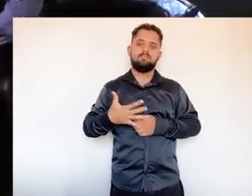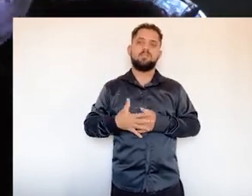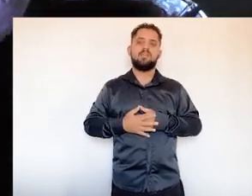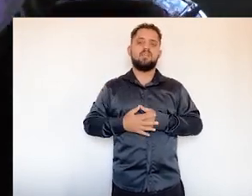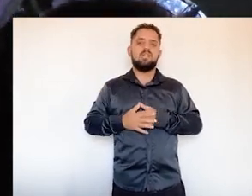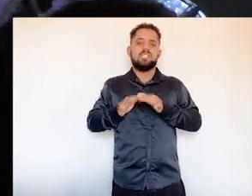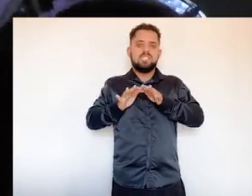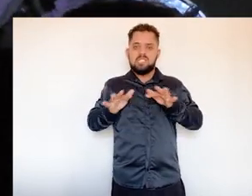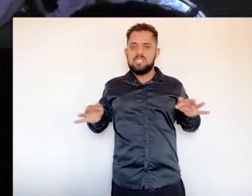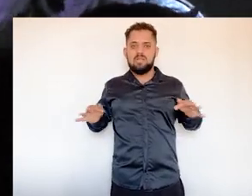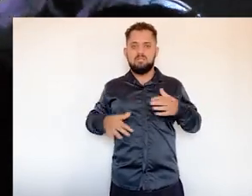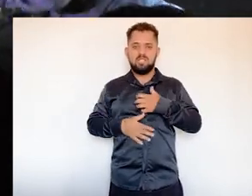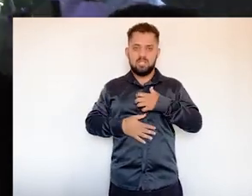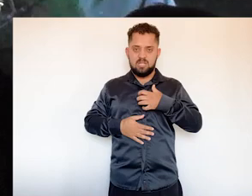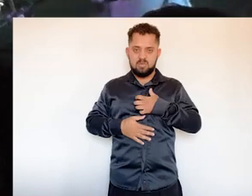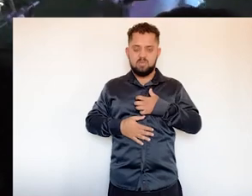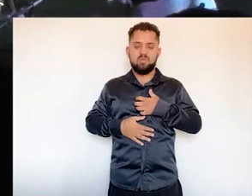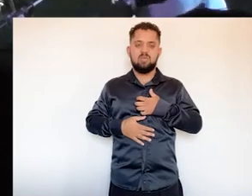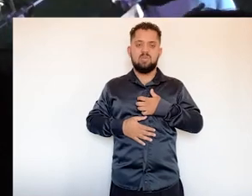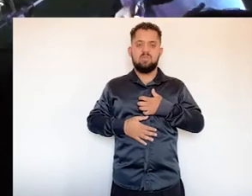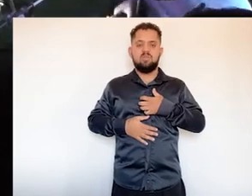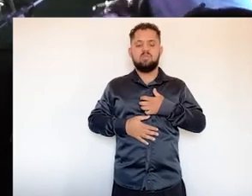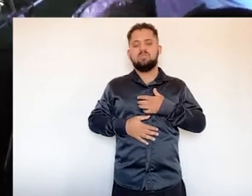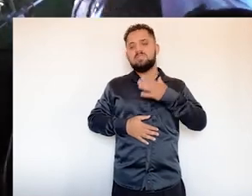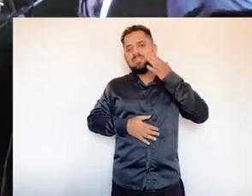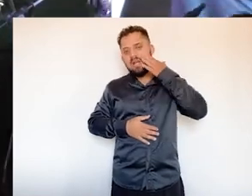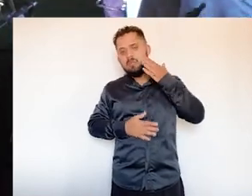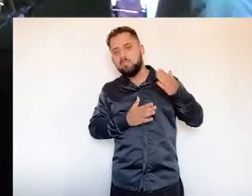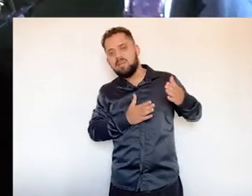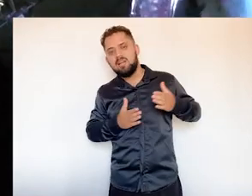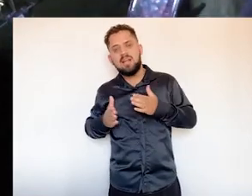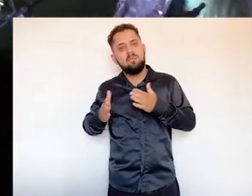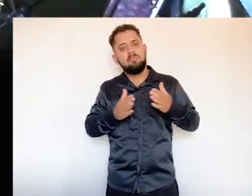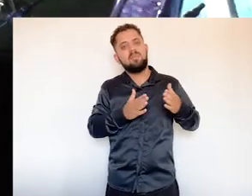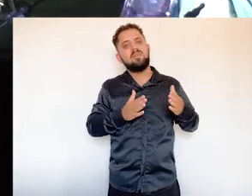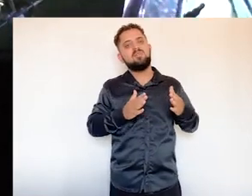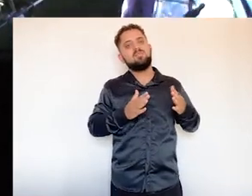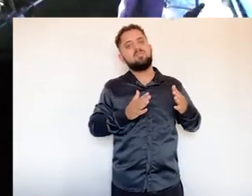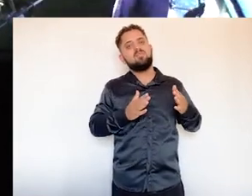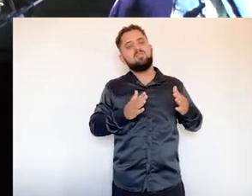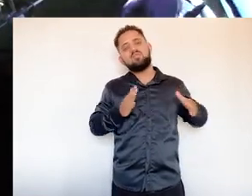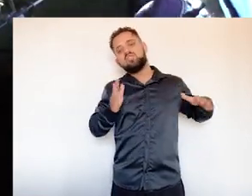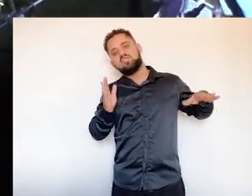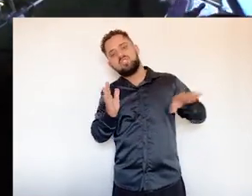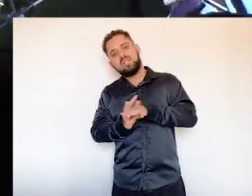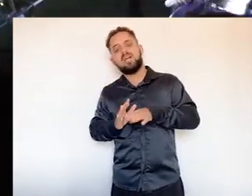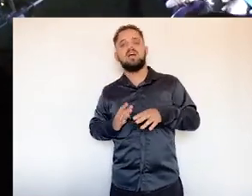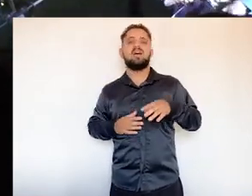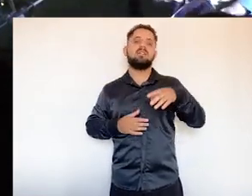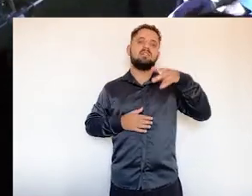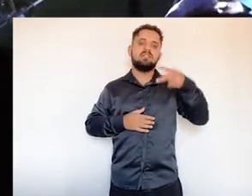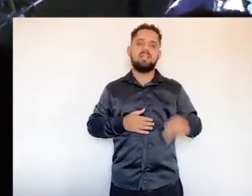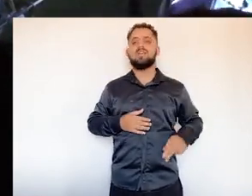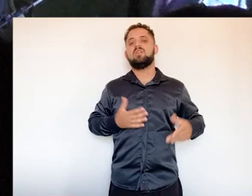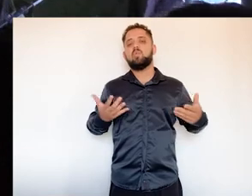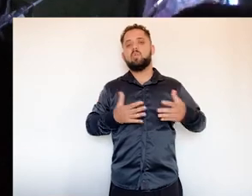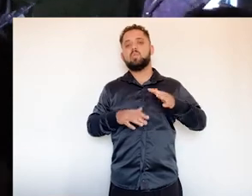caminho que tem para chegar aqui, que para mim é o melhor lugar do planeta.